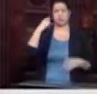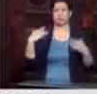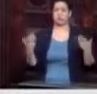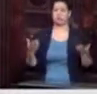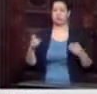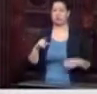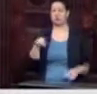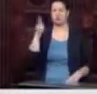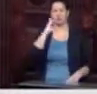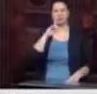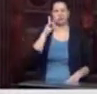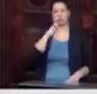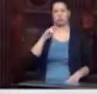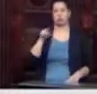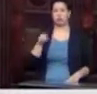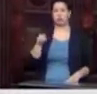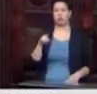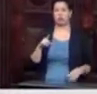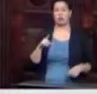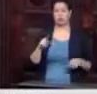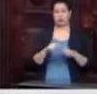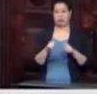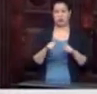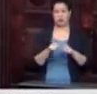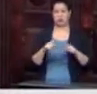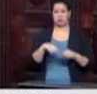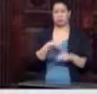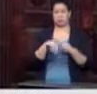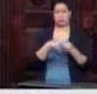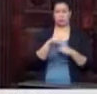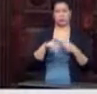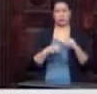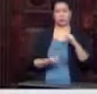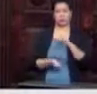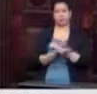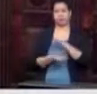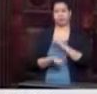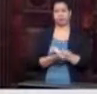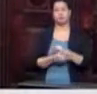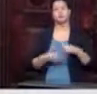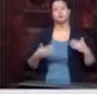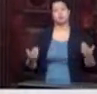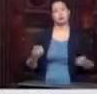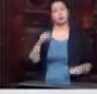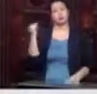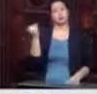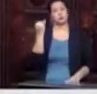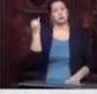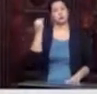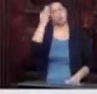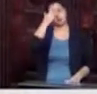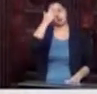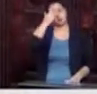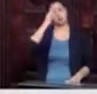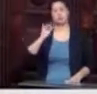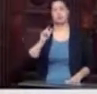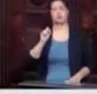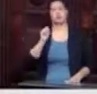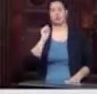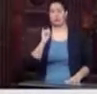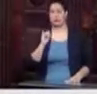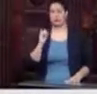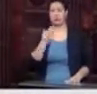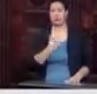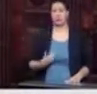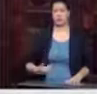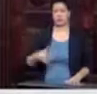envolvido numa série de esquemas de corrupção. Mas é importante que se saiba Se esse governo se sustenta